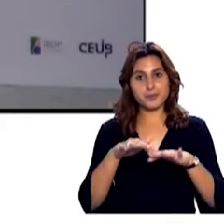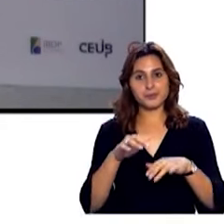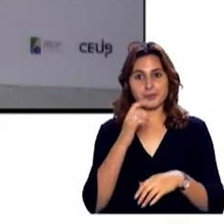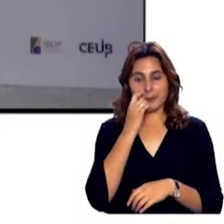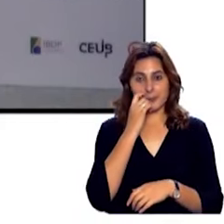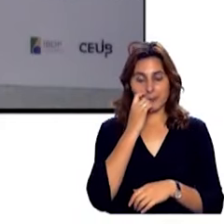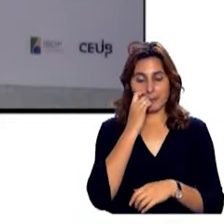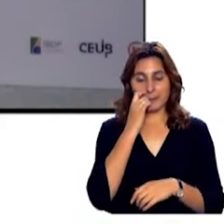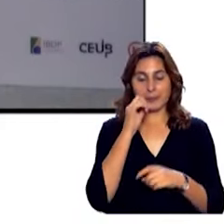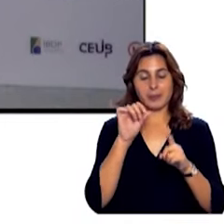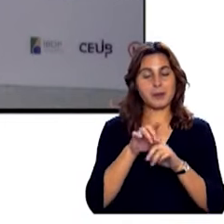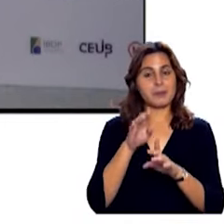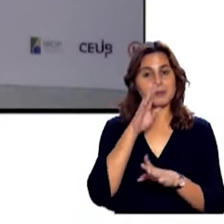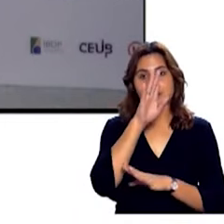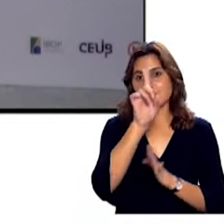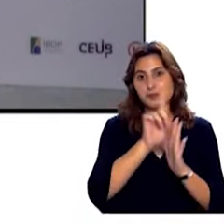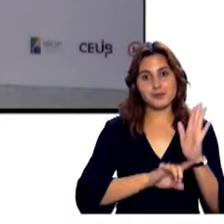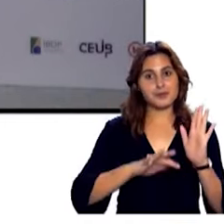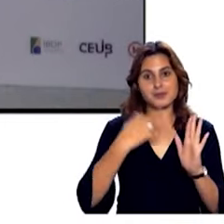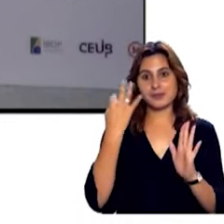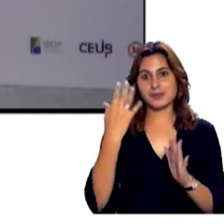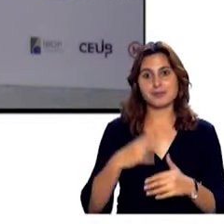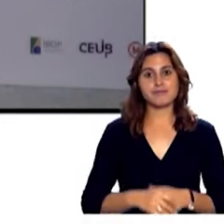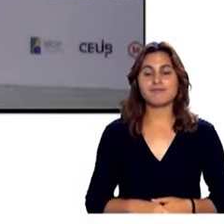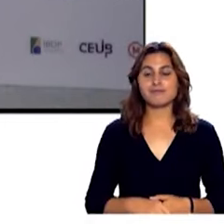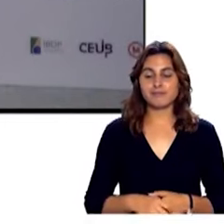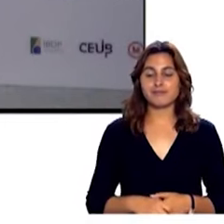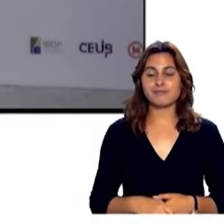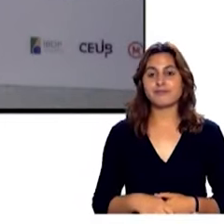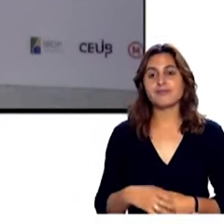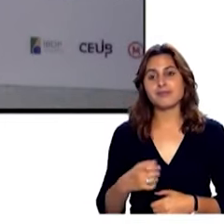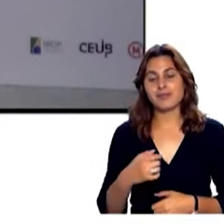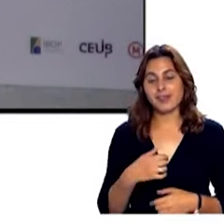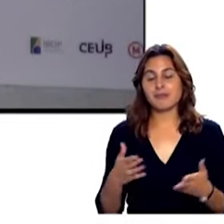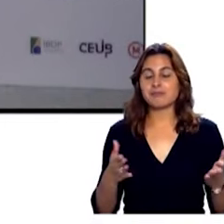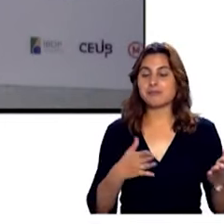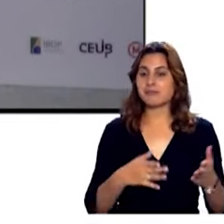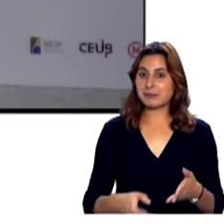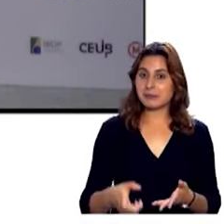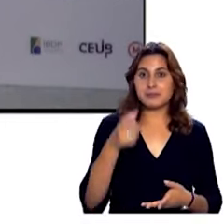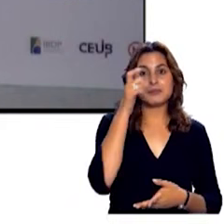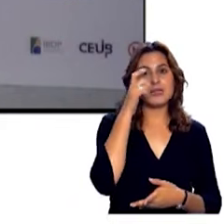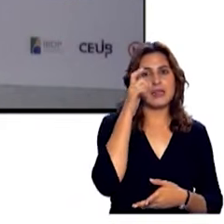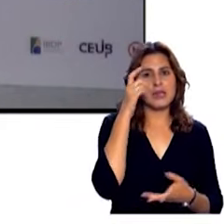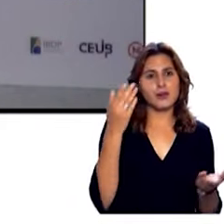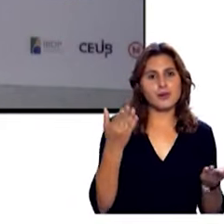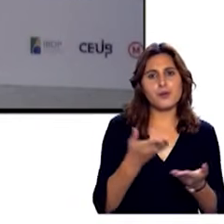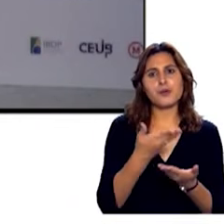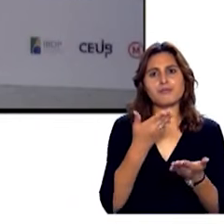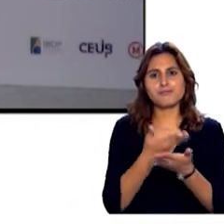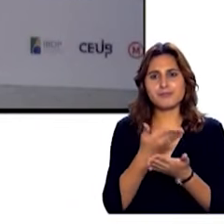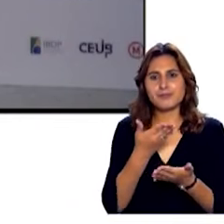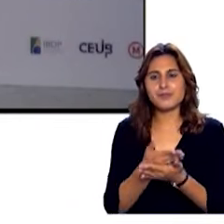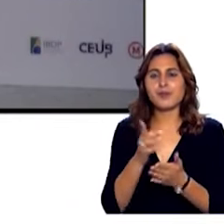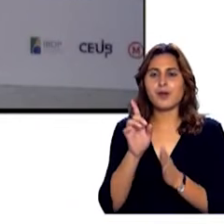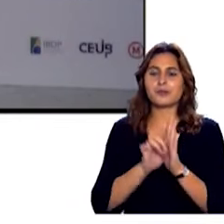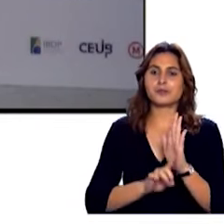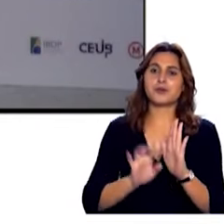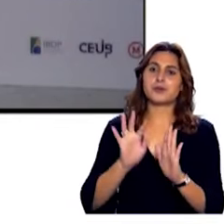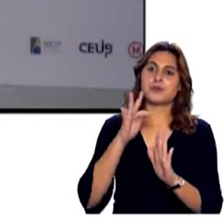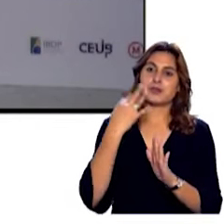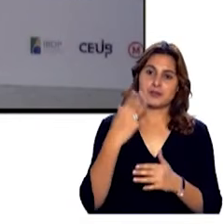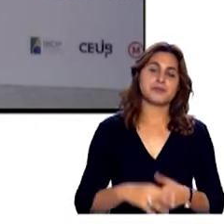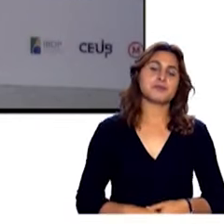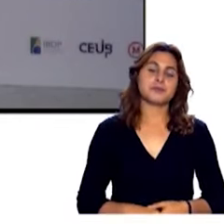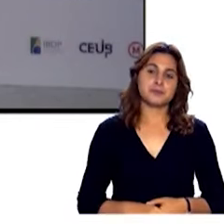Eh esse é um momento de Fato muito muito interessante Foi um momento muito interessante de estudar o direito francês e é um momento muito interessante